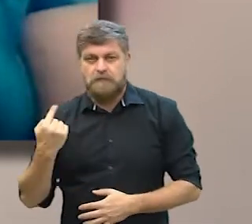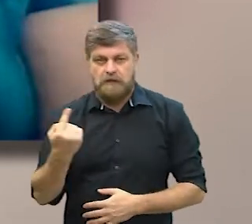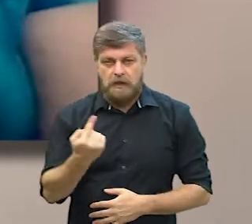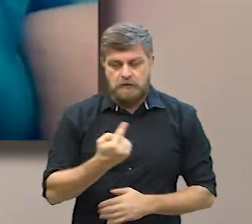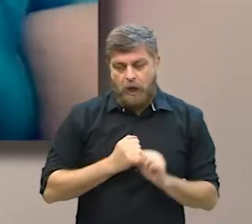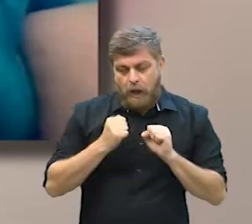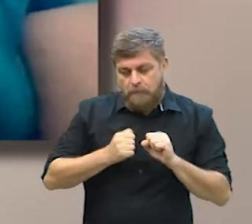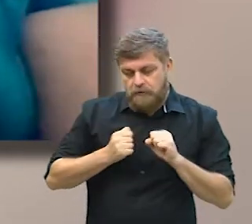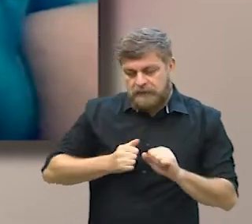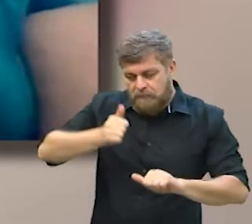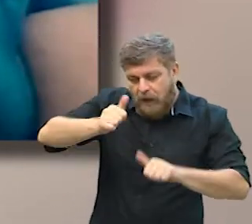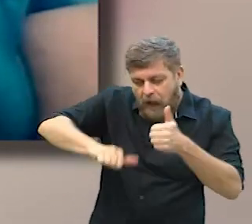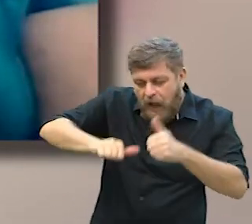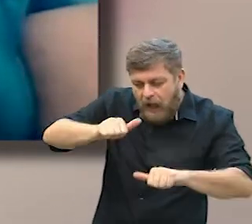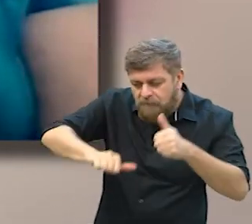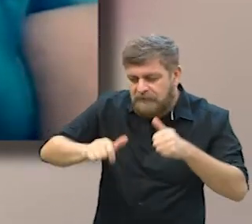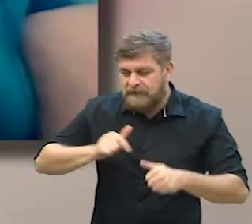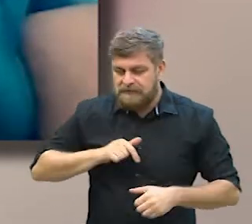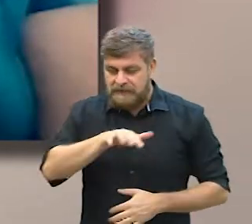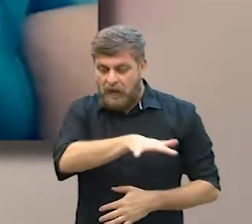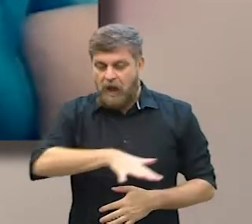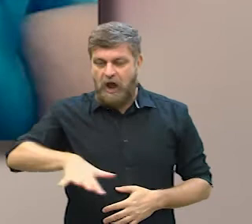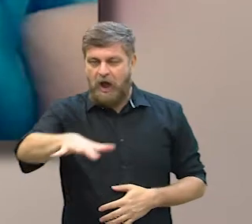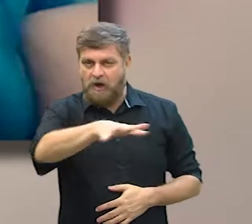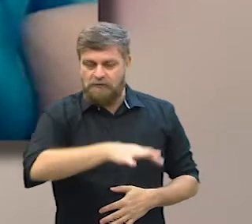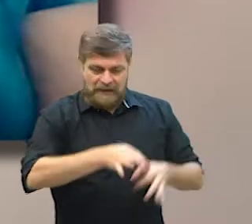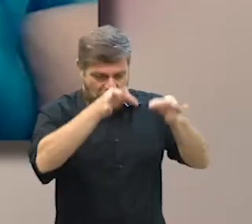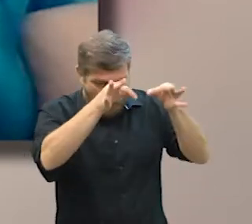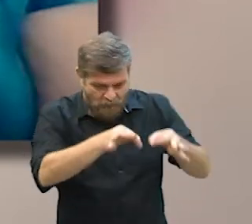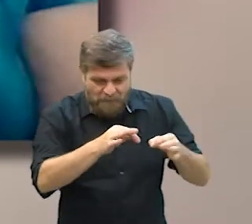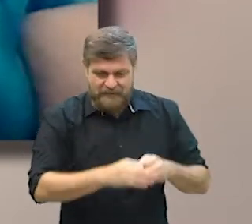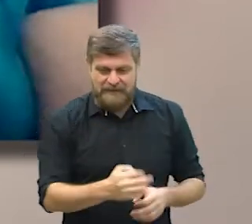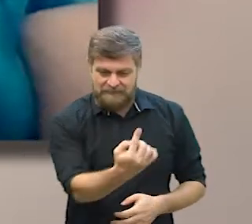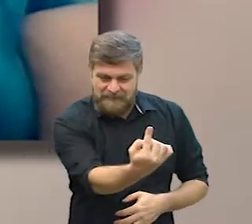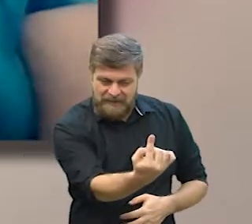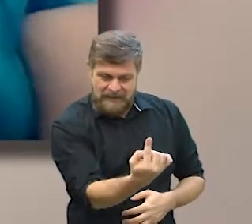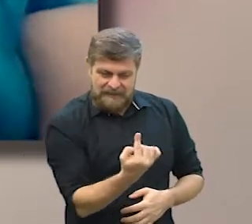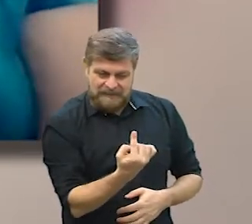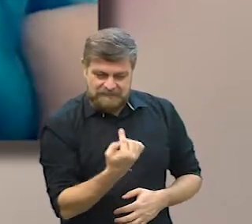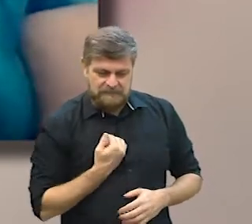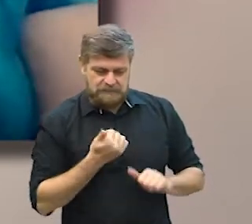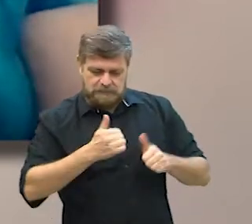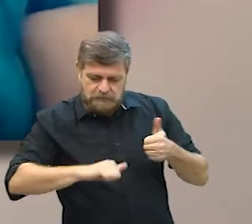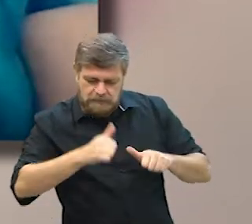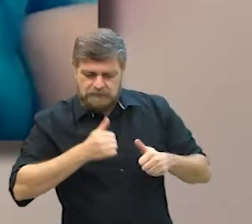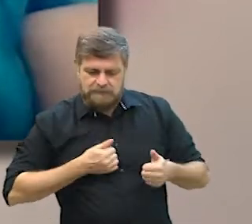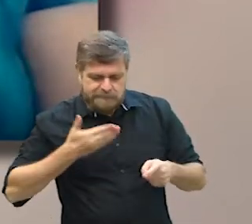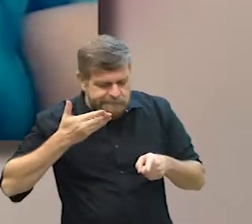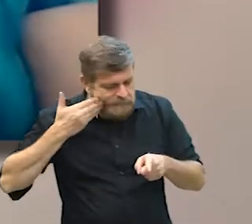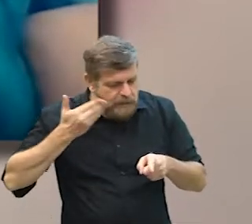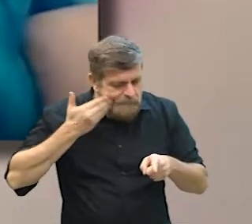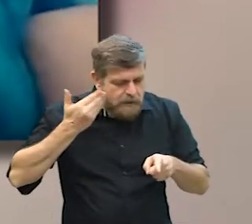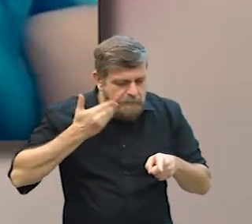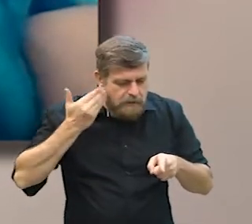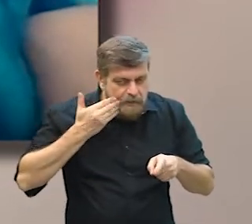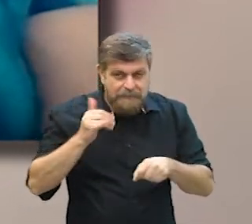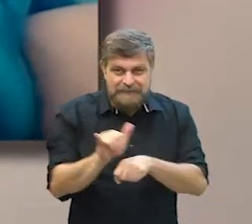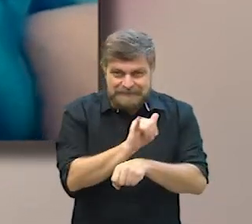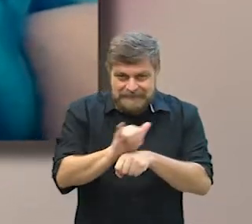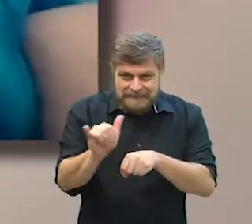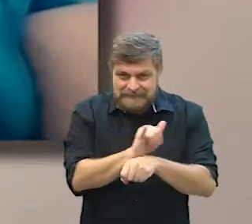temos mais possibilidades no sentido assim de ter um espaço mais adequado para a criança, instrumentos mesmo